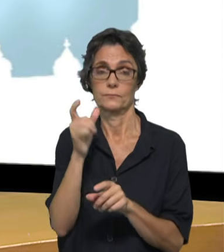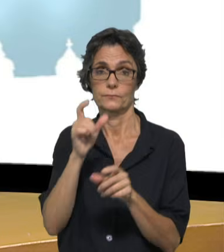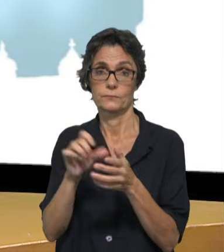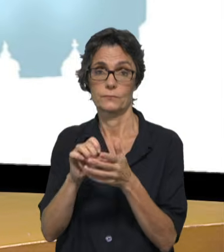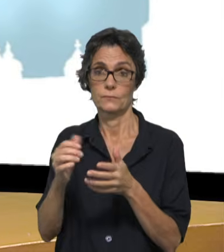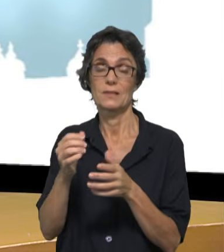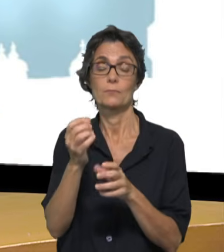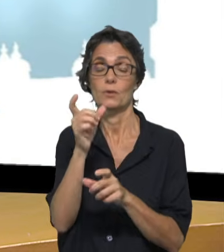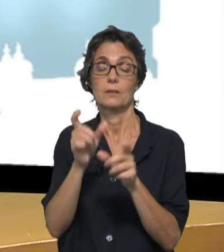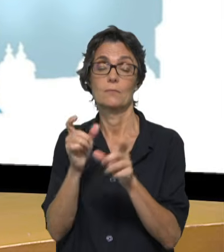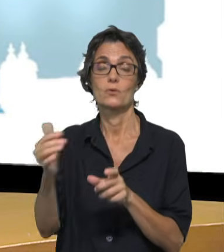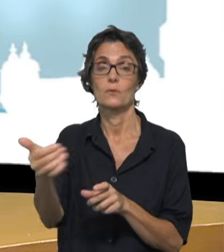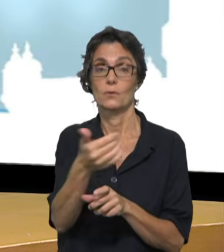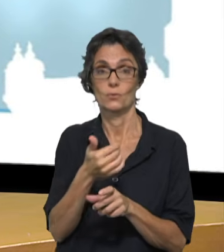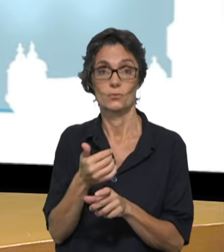ou seja, não existe